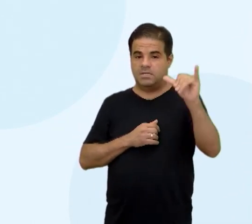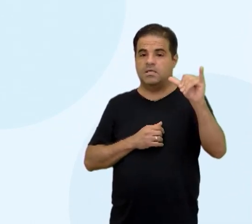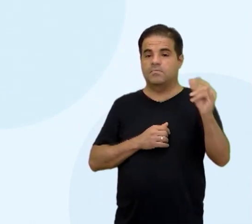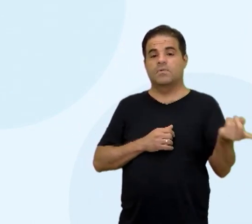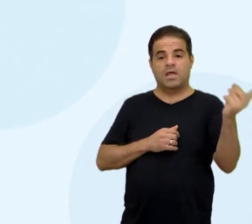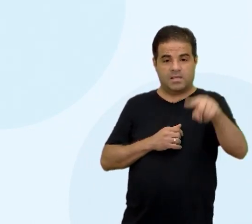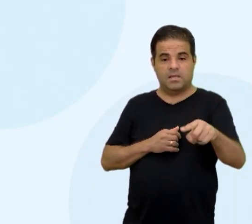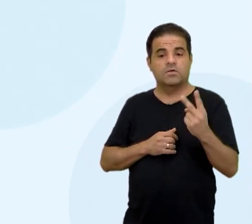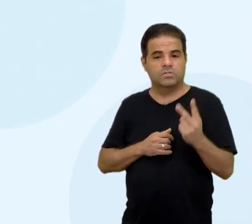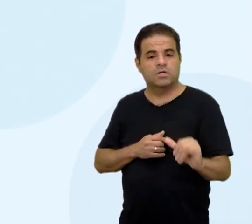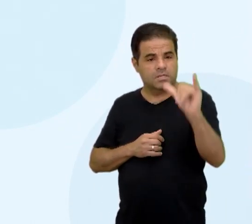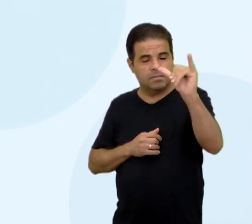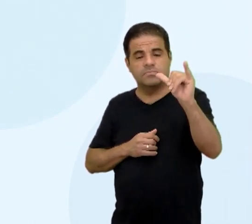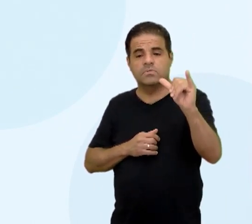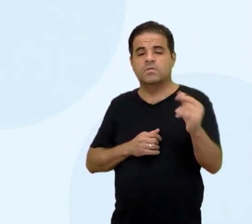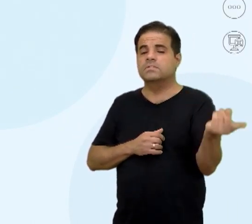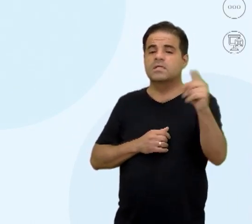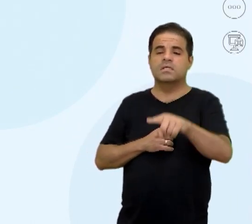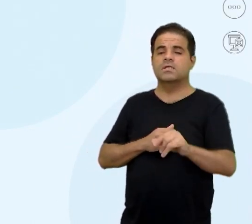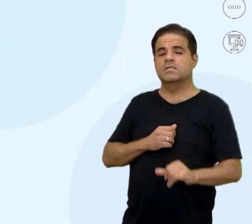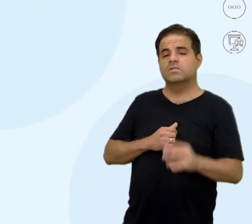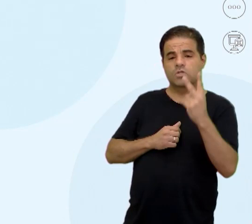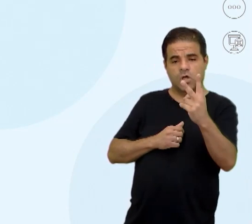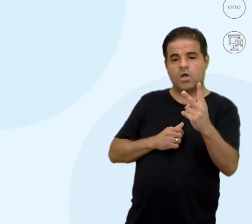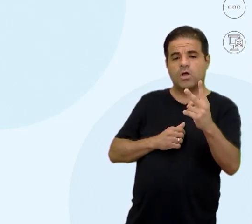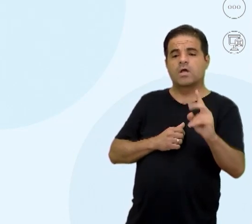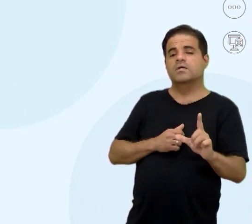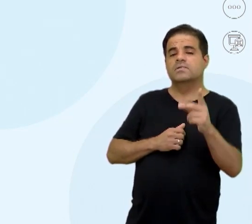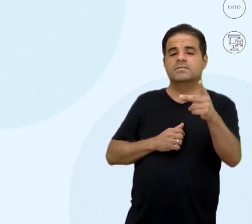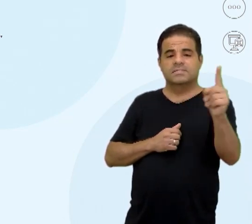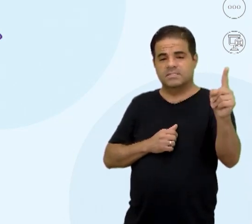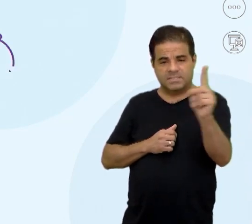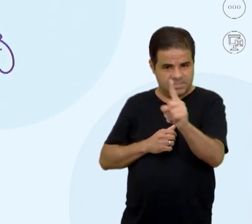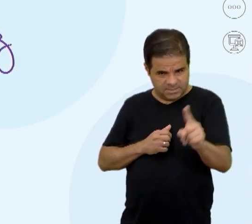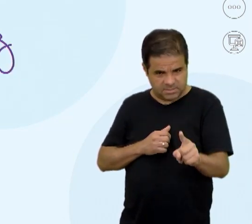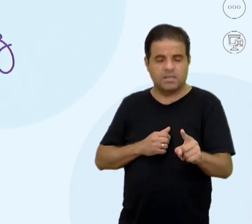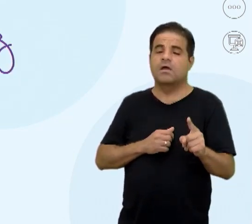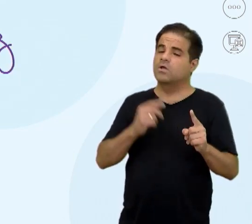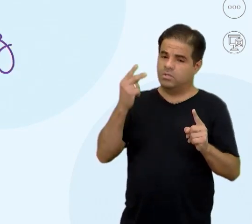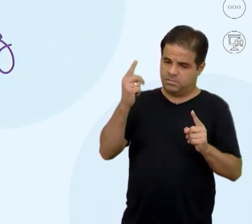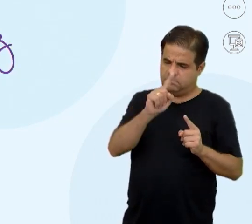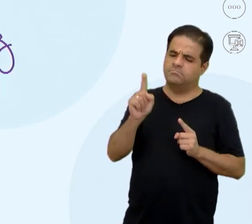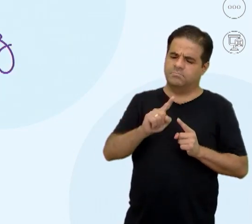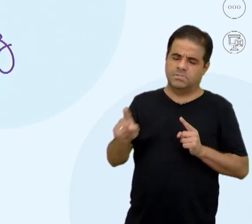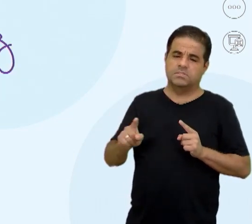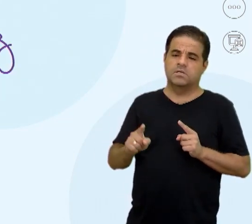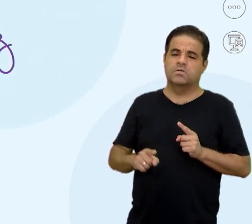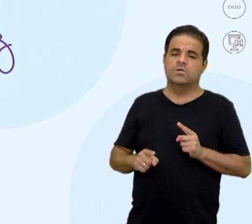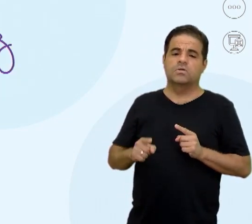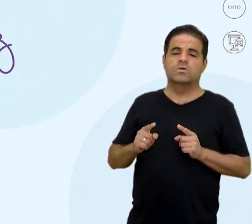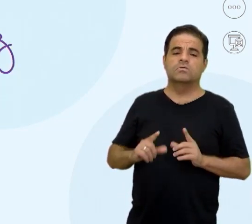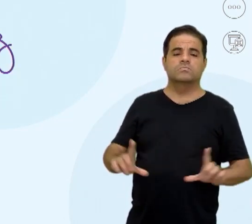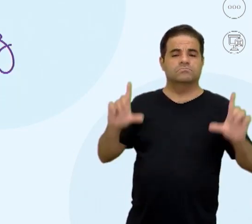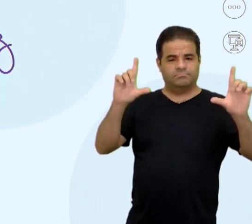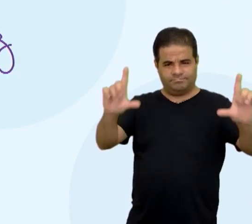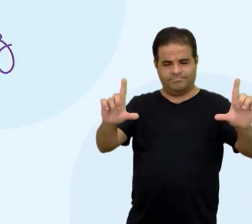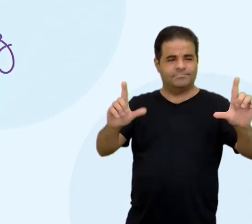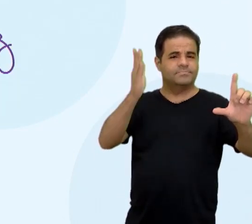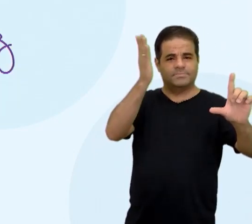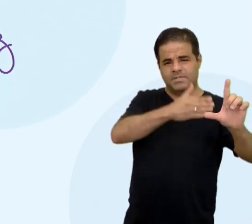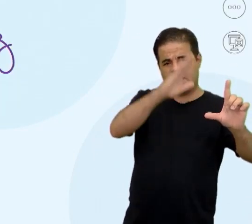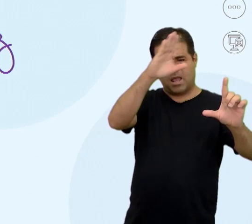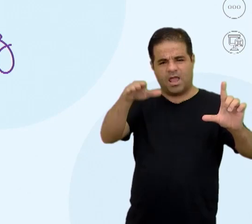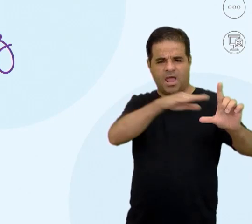2y, aqui teria que ser y. Se aqui fosse 2e, aqui teria que ser z. Ou seja, os lados deste